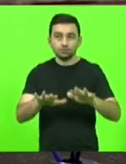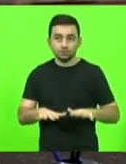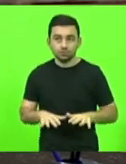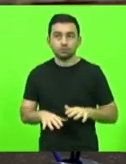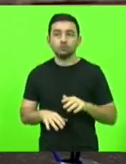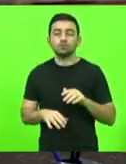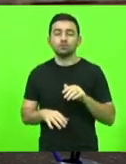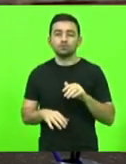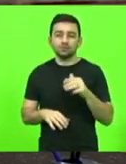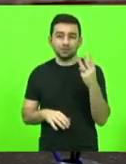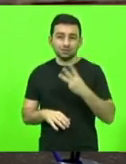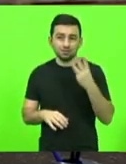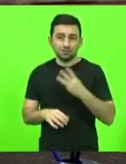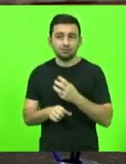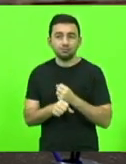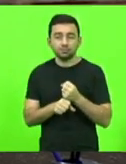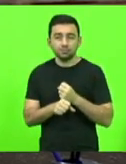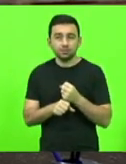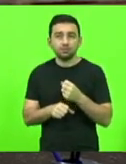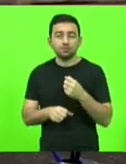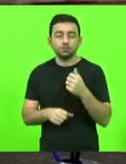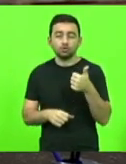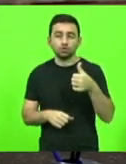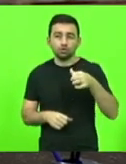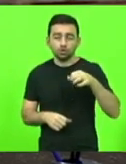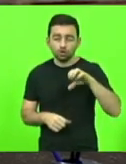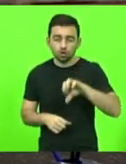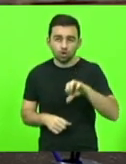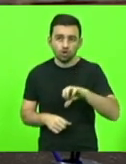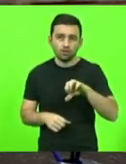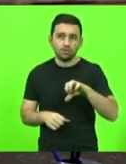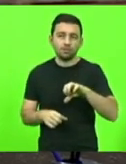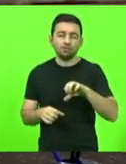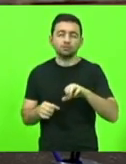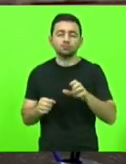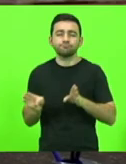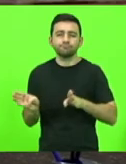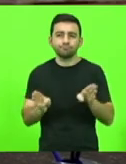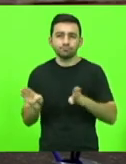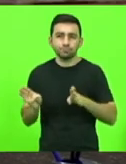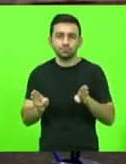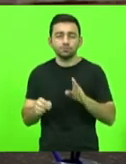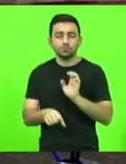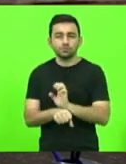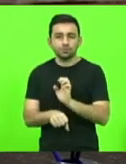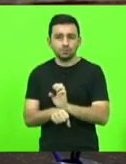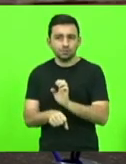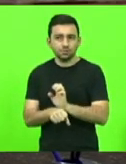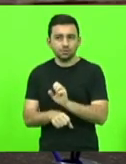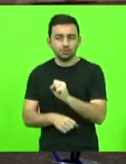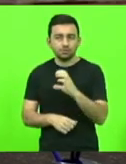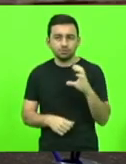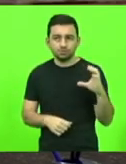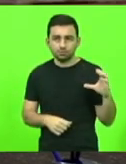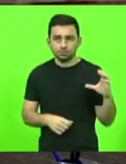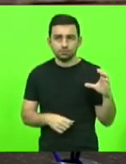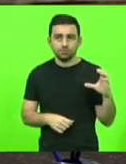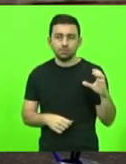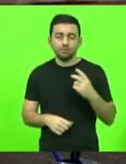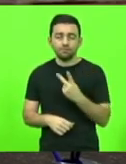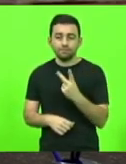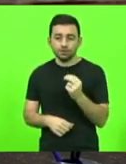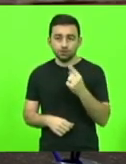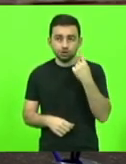legislativa da nona legislatura da Assembleia Legislativa do Estado de Santa Catarina, realizada em 20 de outubro de